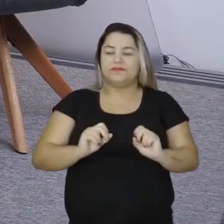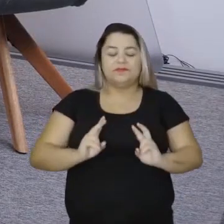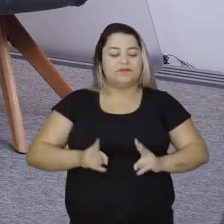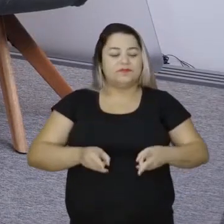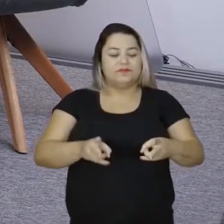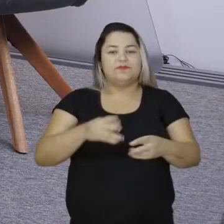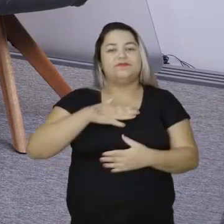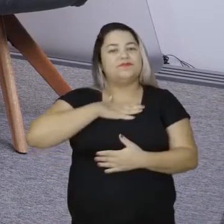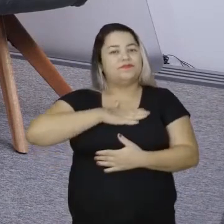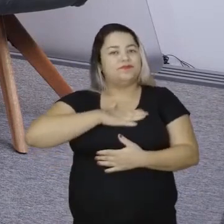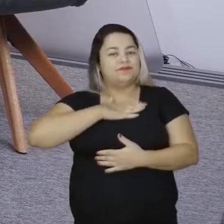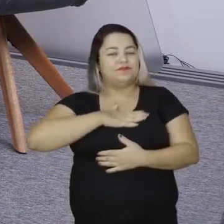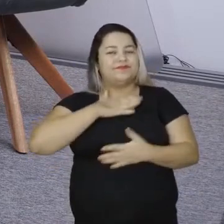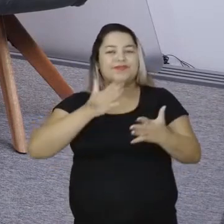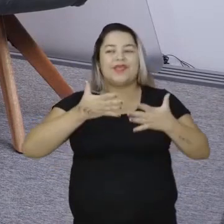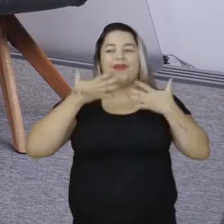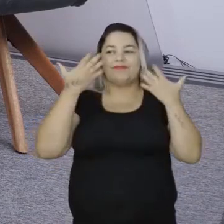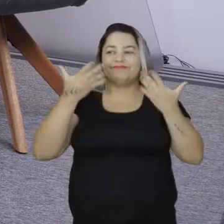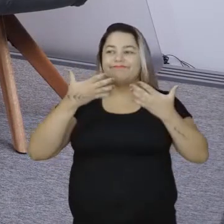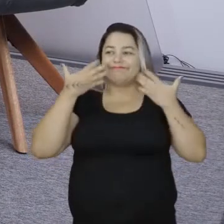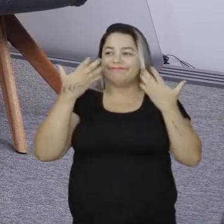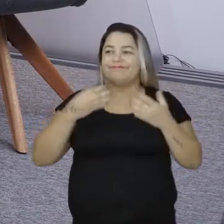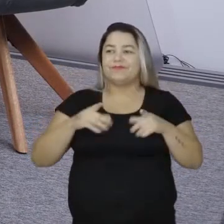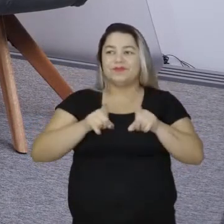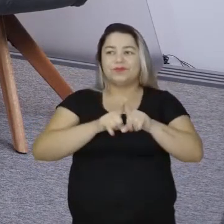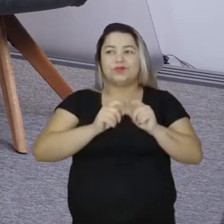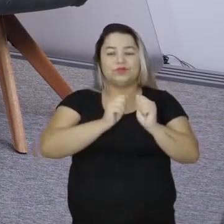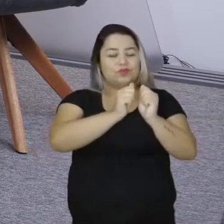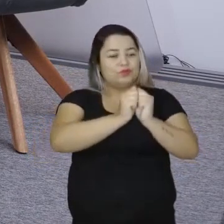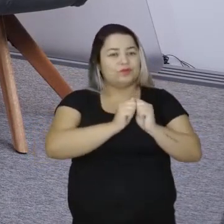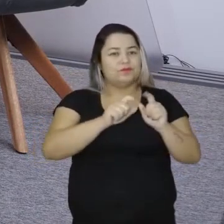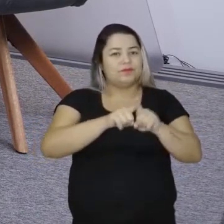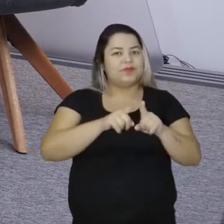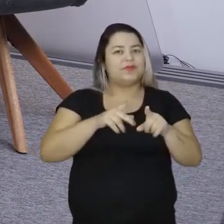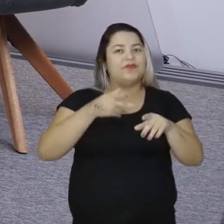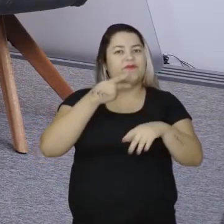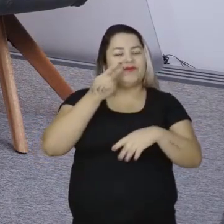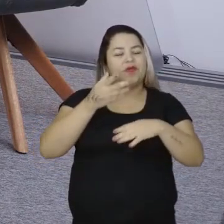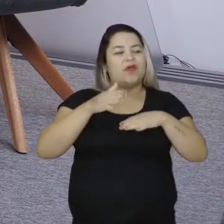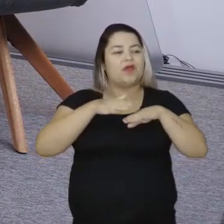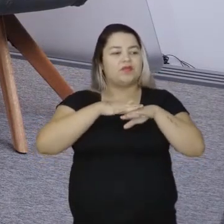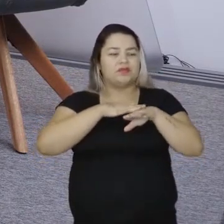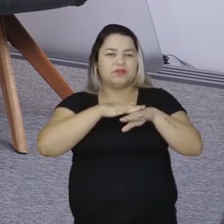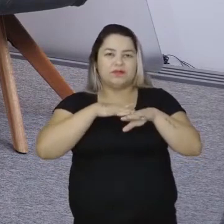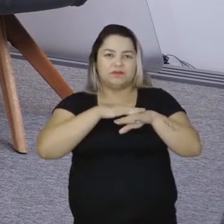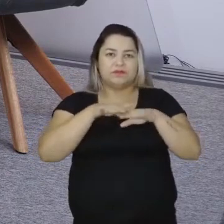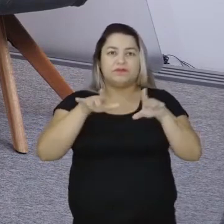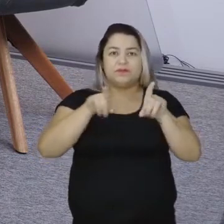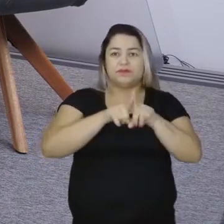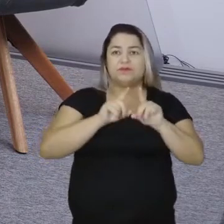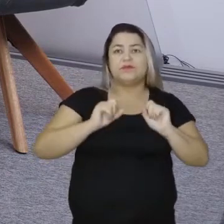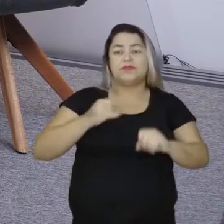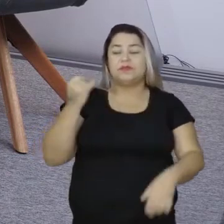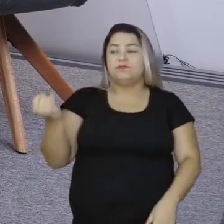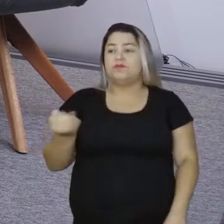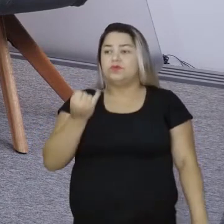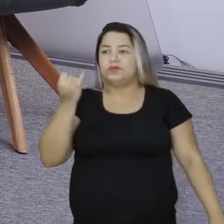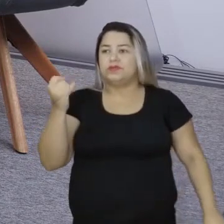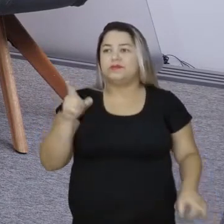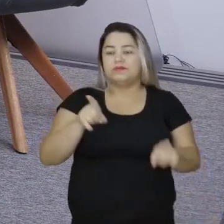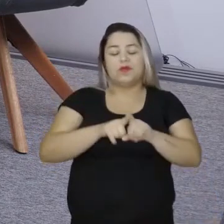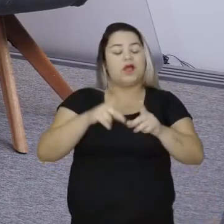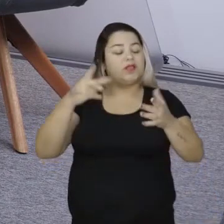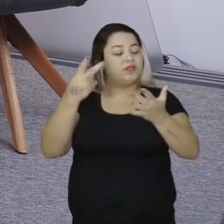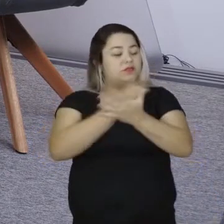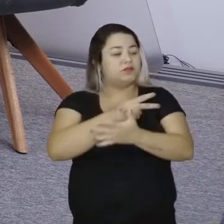uma enorme alegria estar com vocês e a gente poder trocar ideias e trazer as questões mais importantes que estão